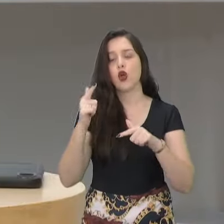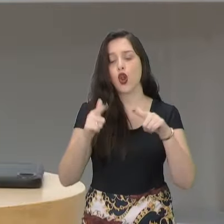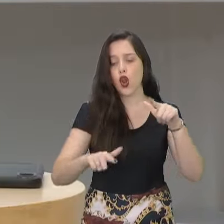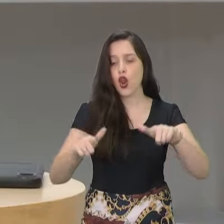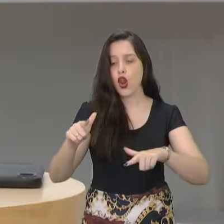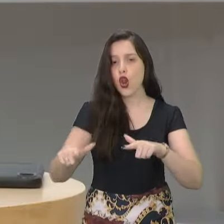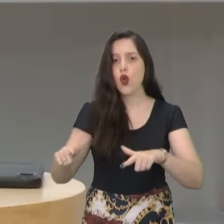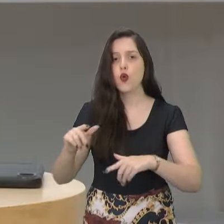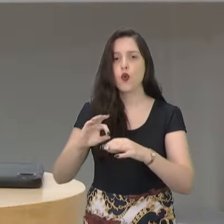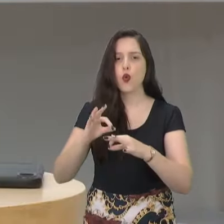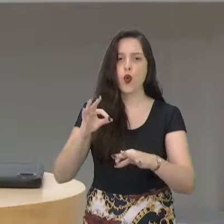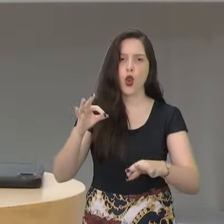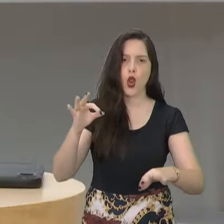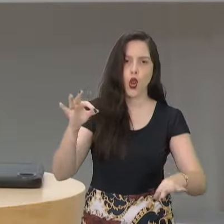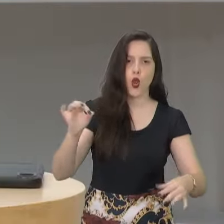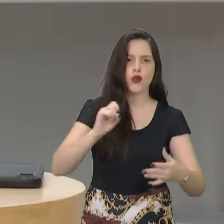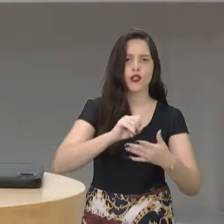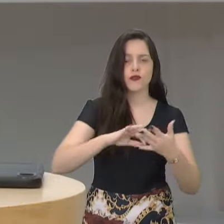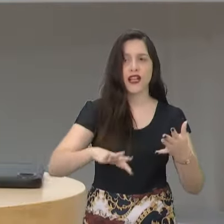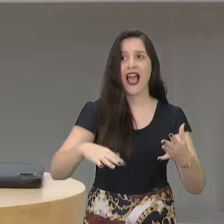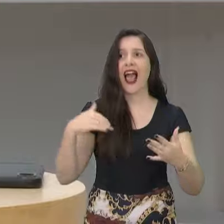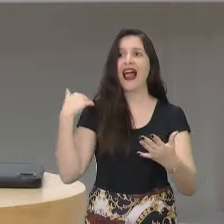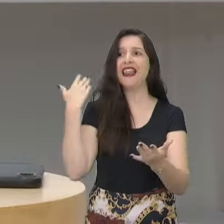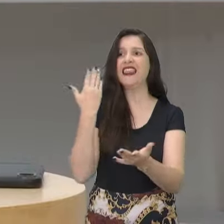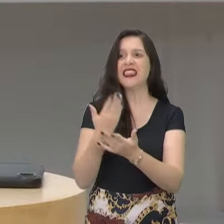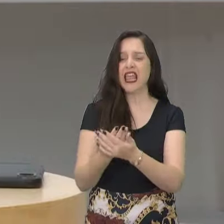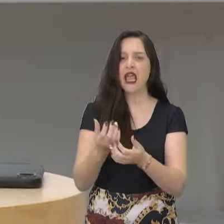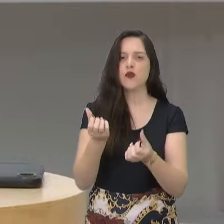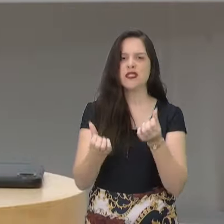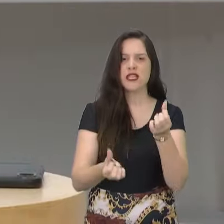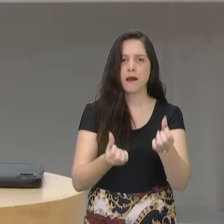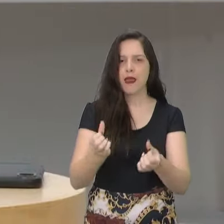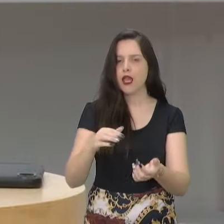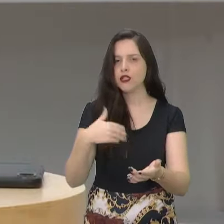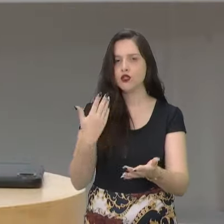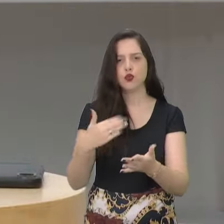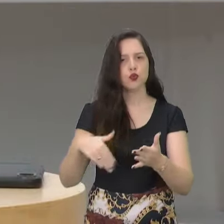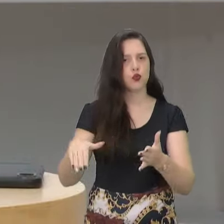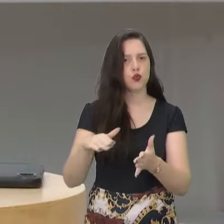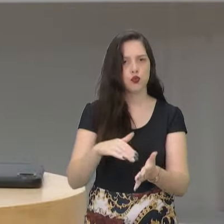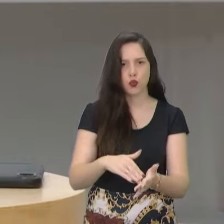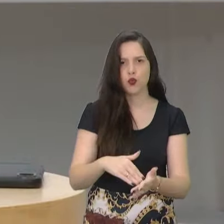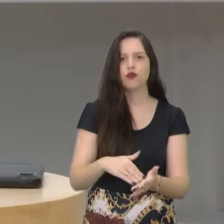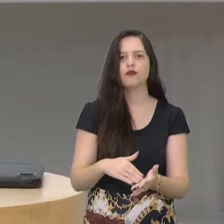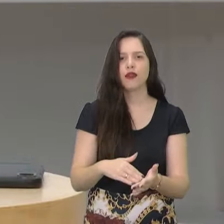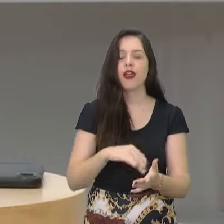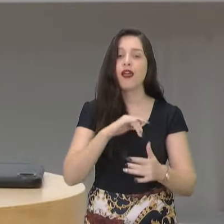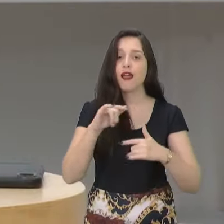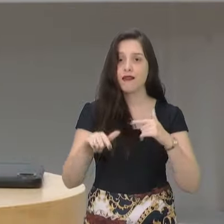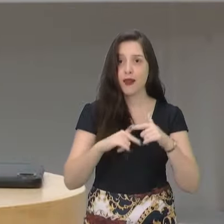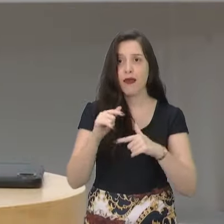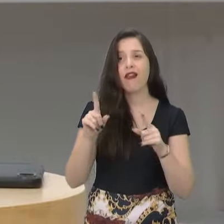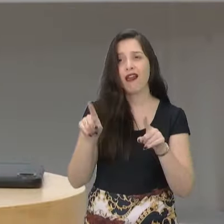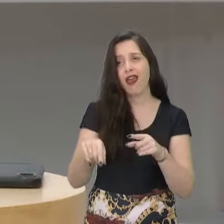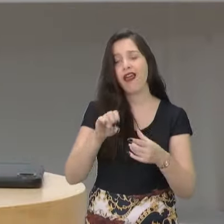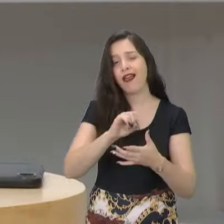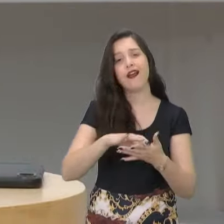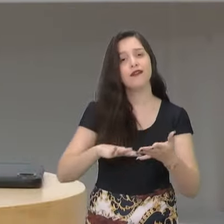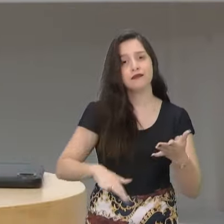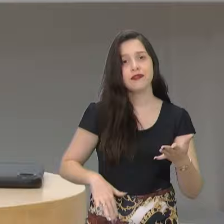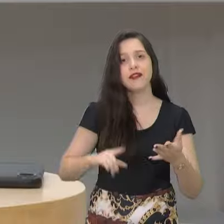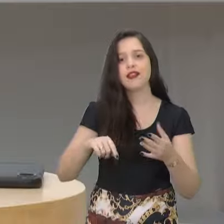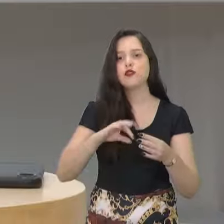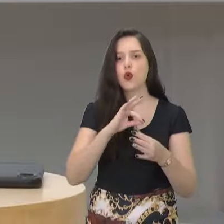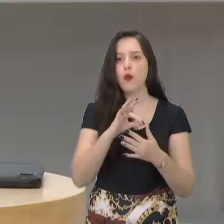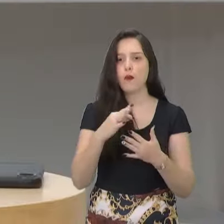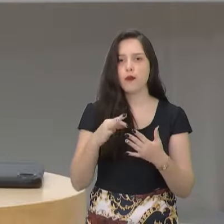atividades, ao longo do semestre inteiro. Vamos entender na prática como a gente trabalha uma atividade, né, desse